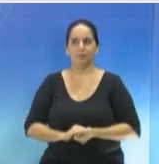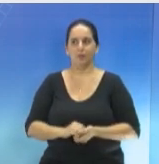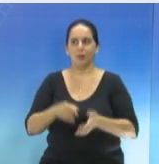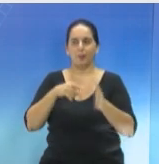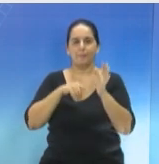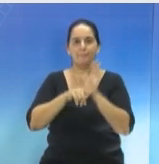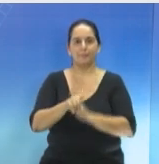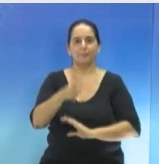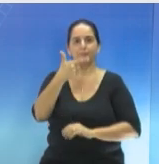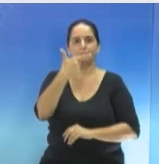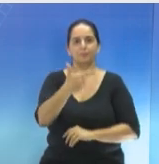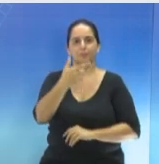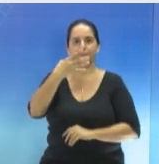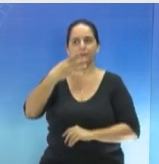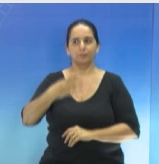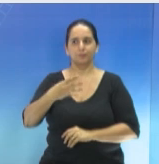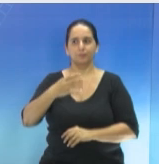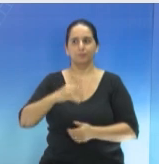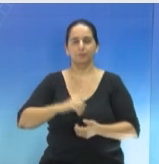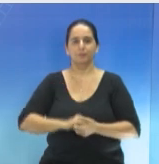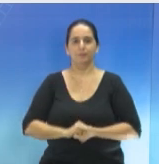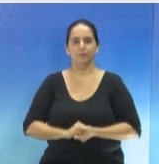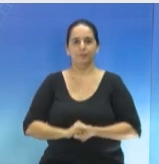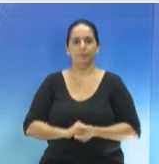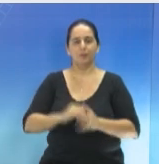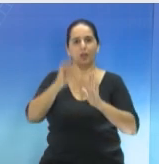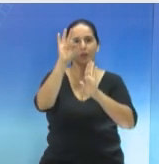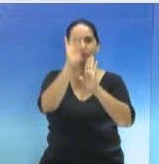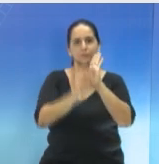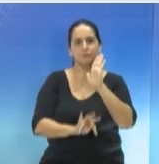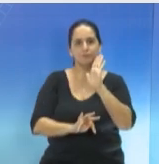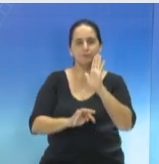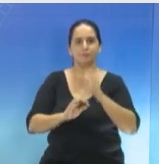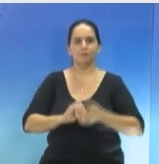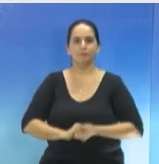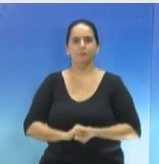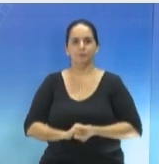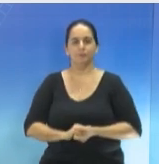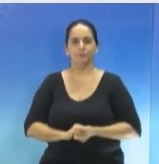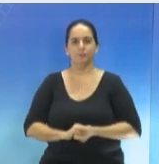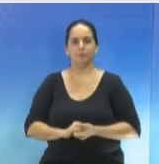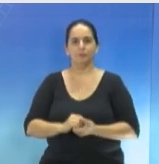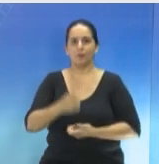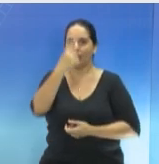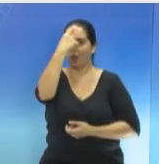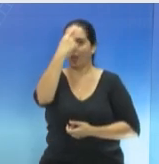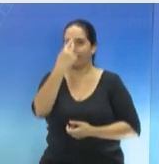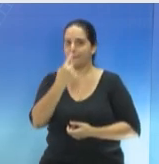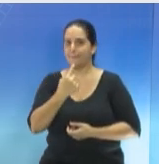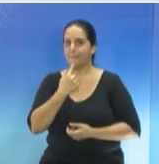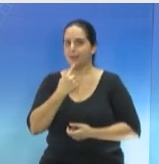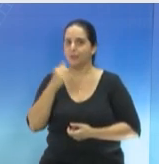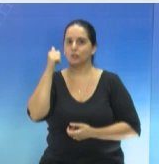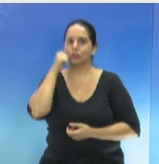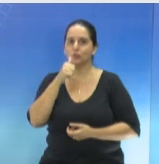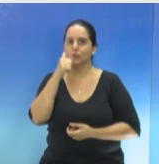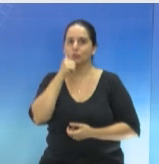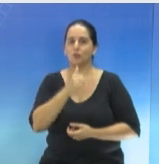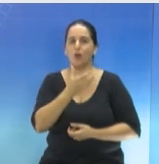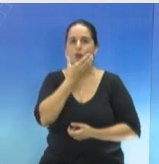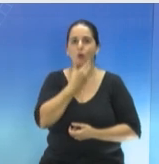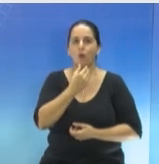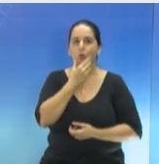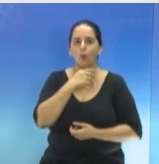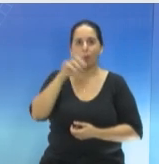Questão 24. Vamos ao texto. A imagem da negra e do negro